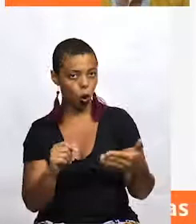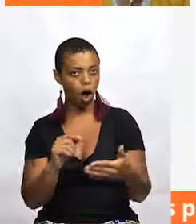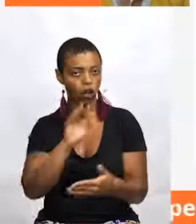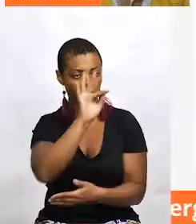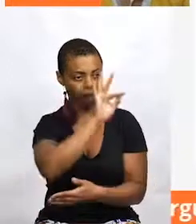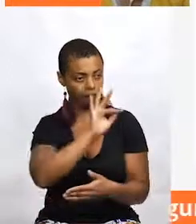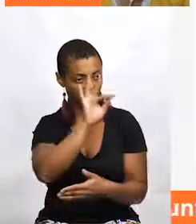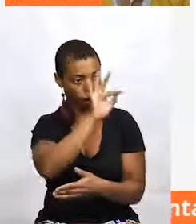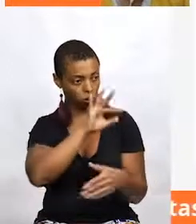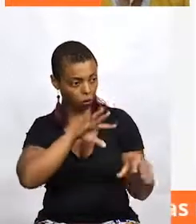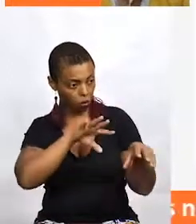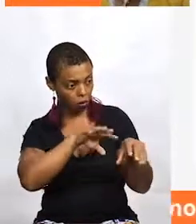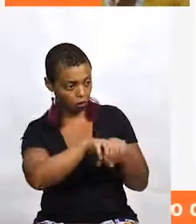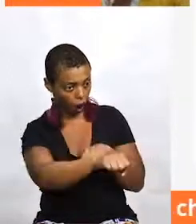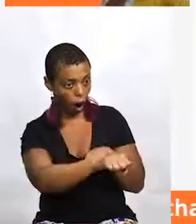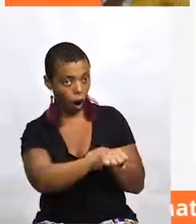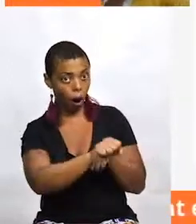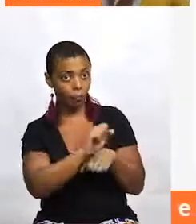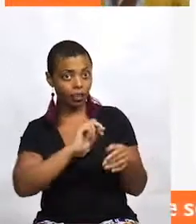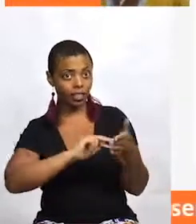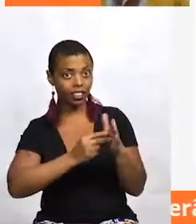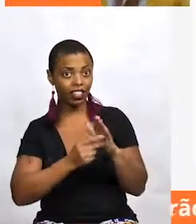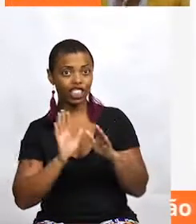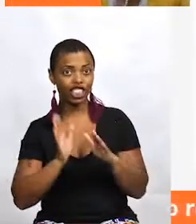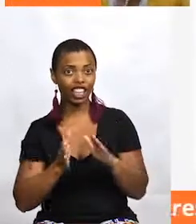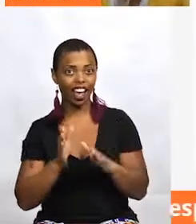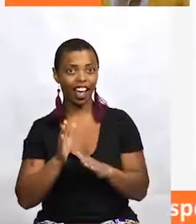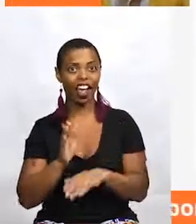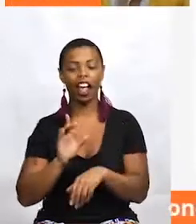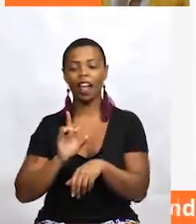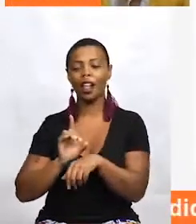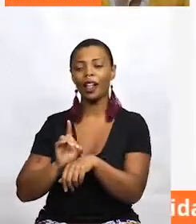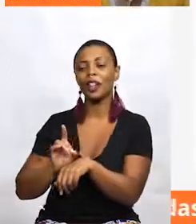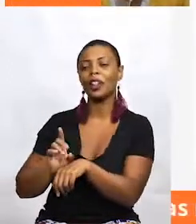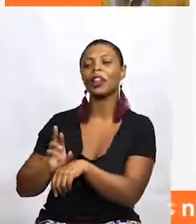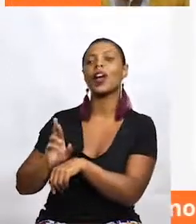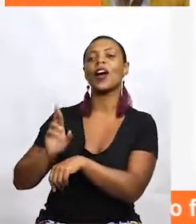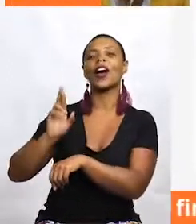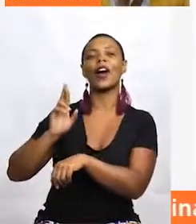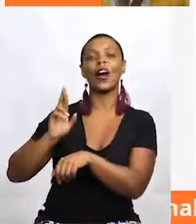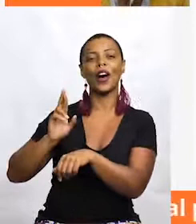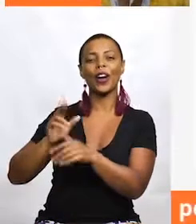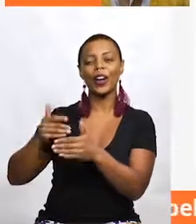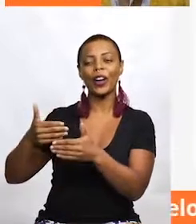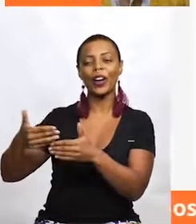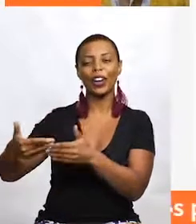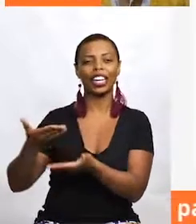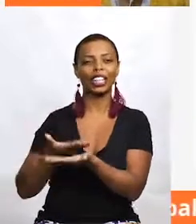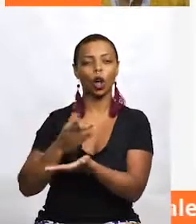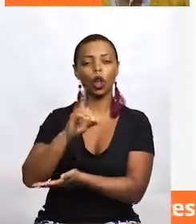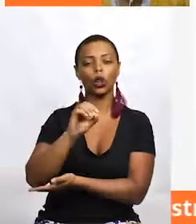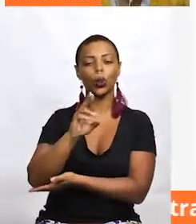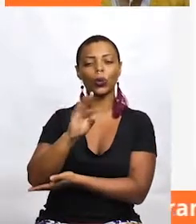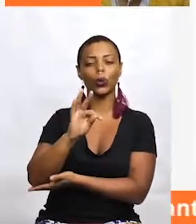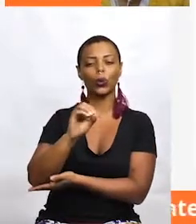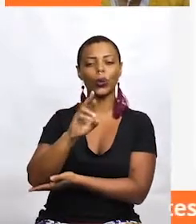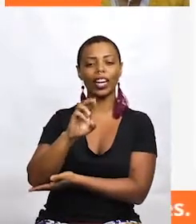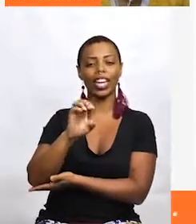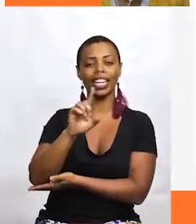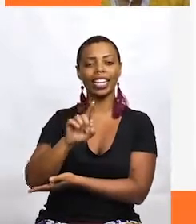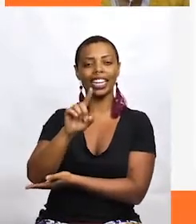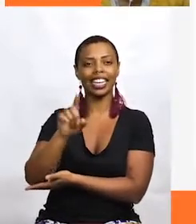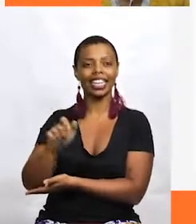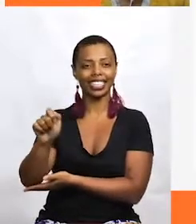graduação doutoressa. Cheguei lá doutoressa. Então, eu pedi uma bolsa. Fui fazer uma